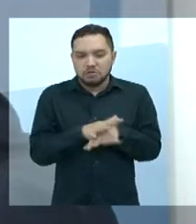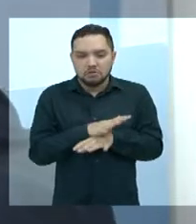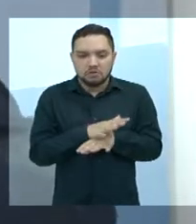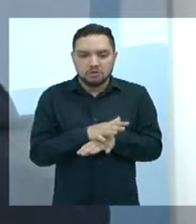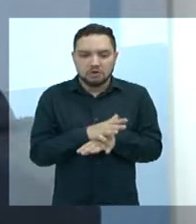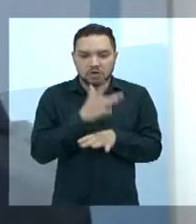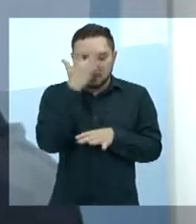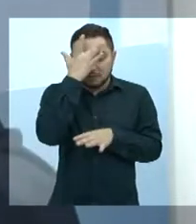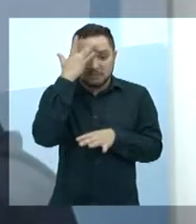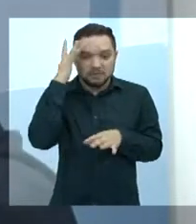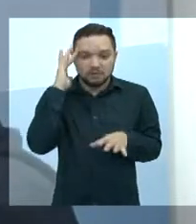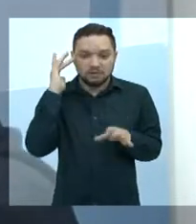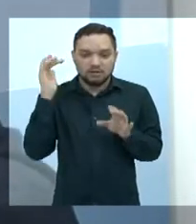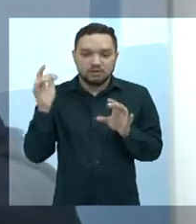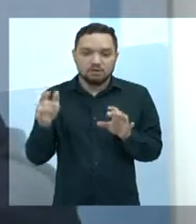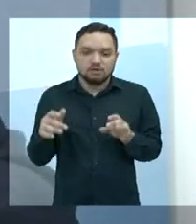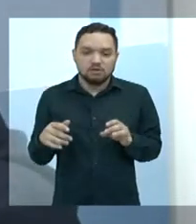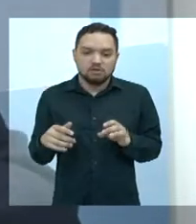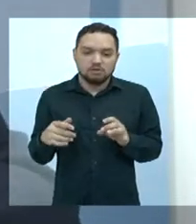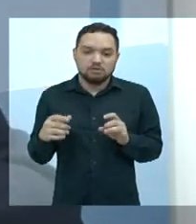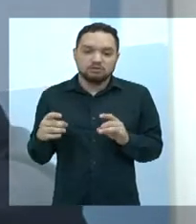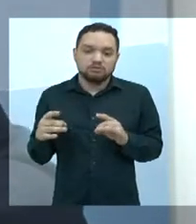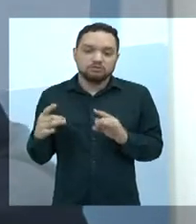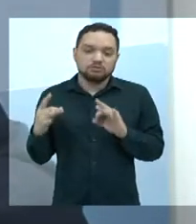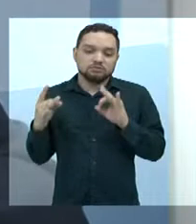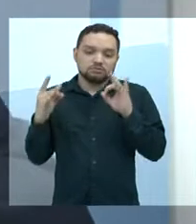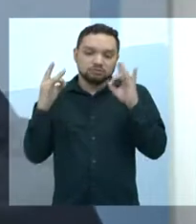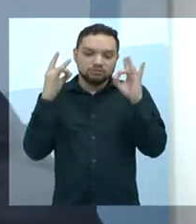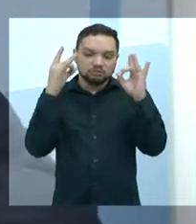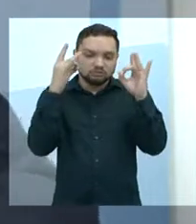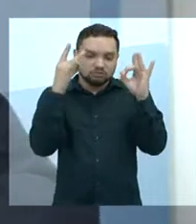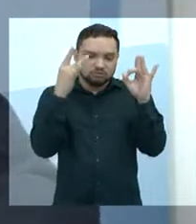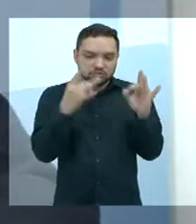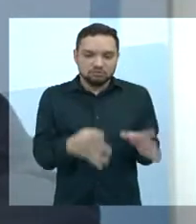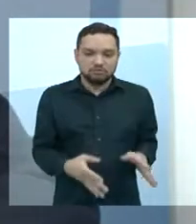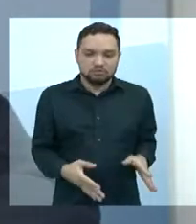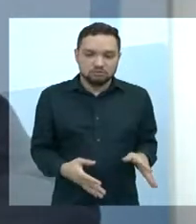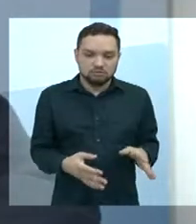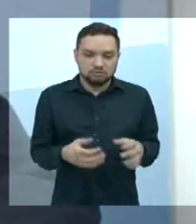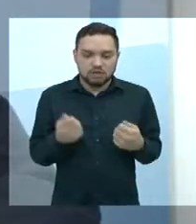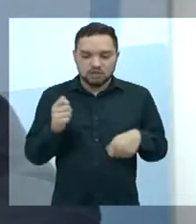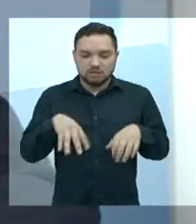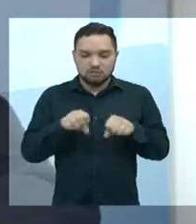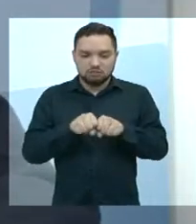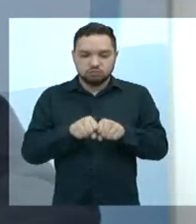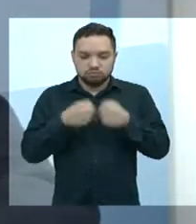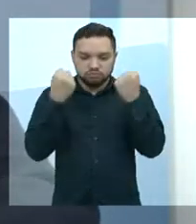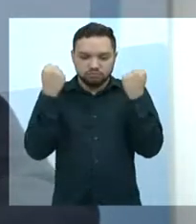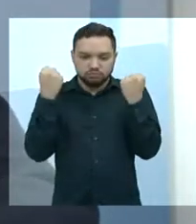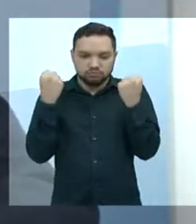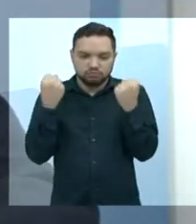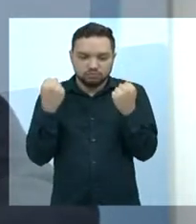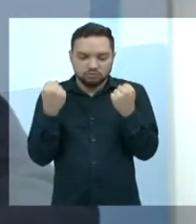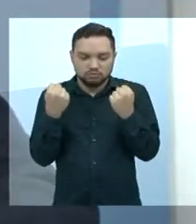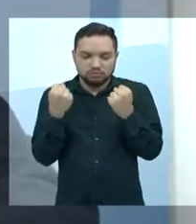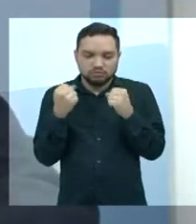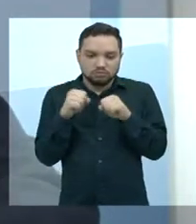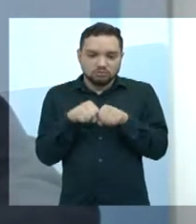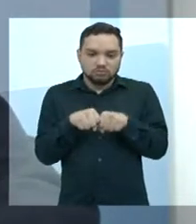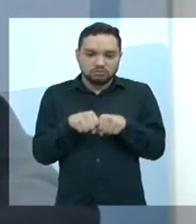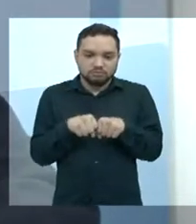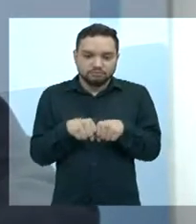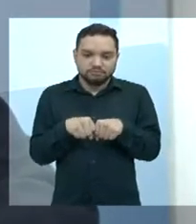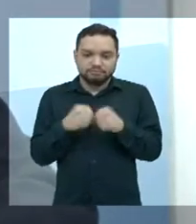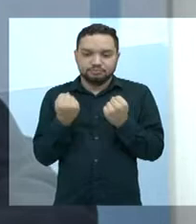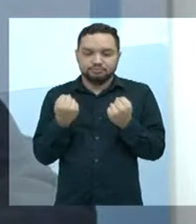joga as ligações para dentro de uma rede que não tem destino final e estoura em algum canto e começa os